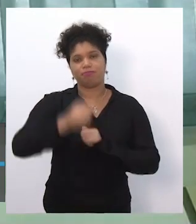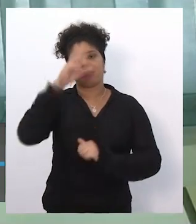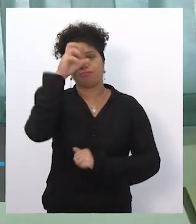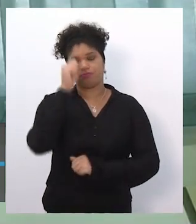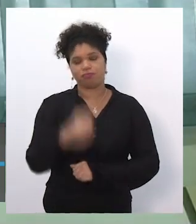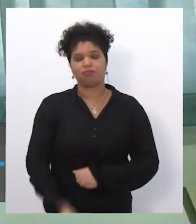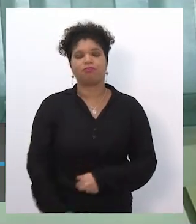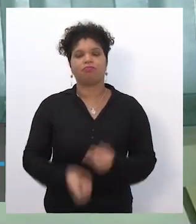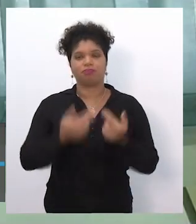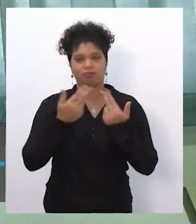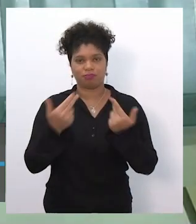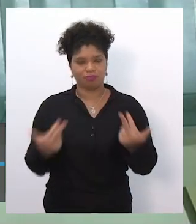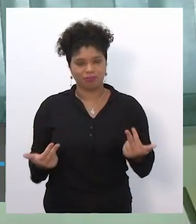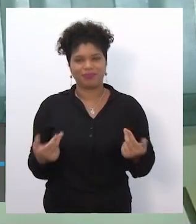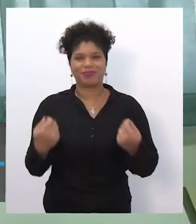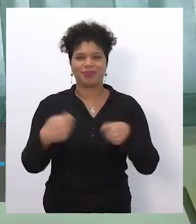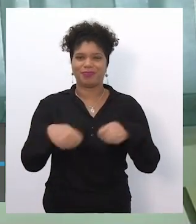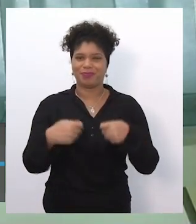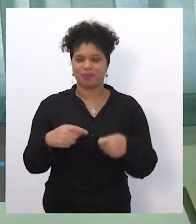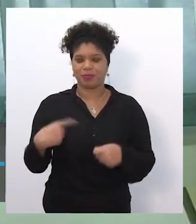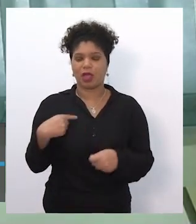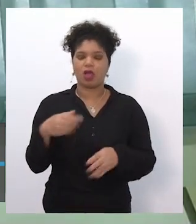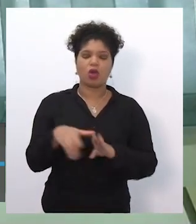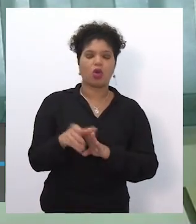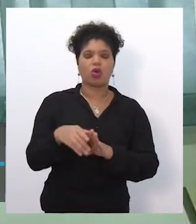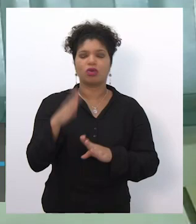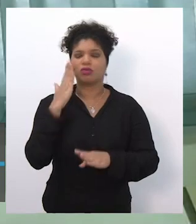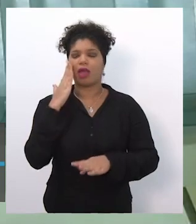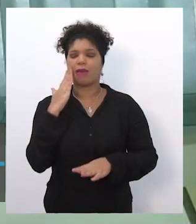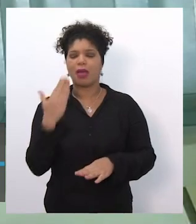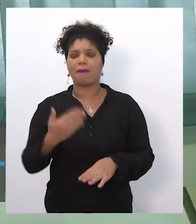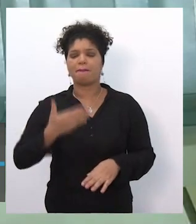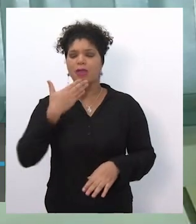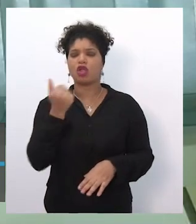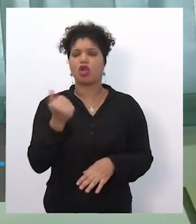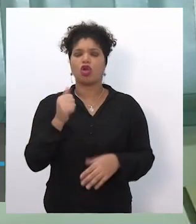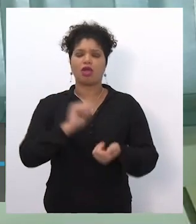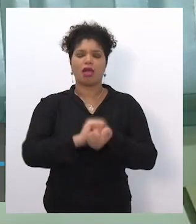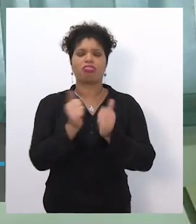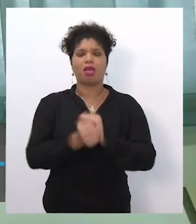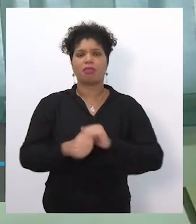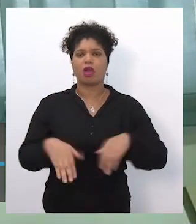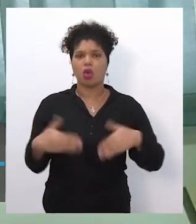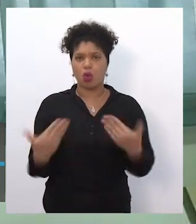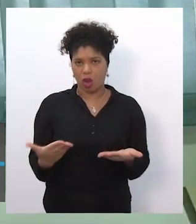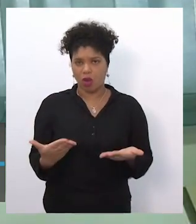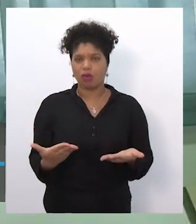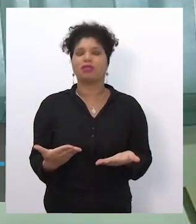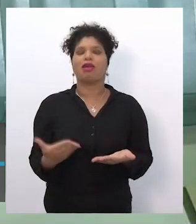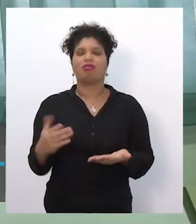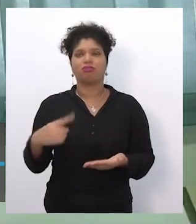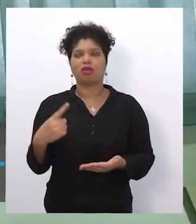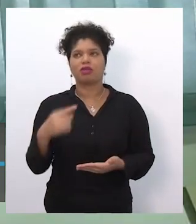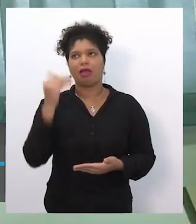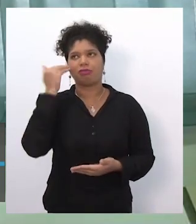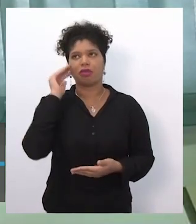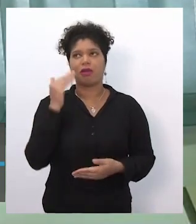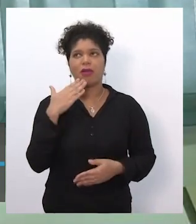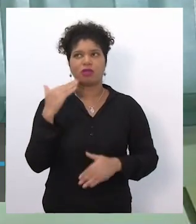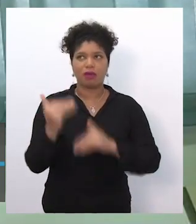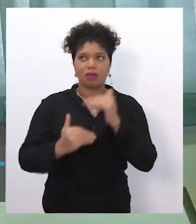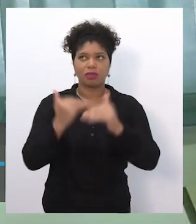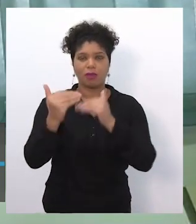aprendendo, orientando a melhor forma, que equipamento que é melhor, o que se adapta melhor, e que esse grande